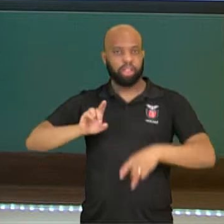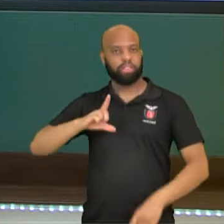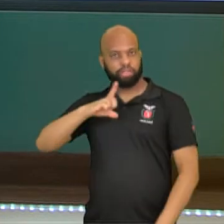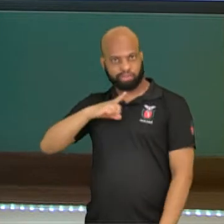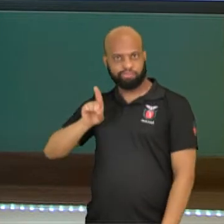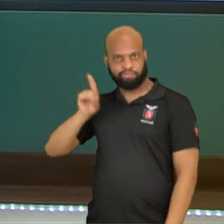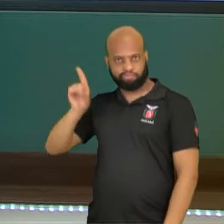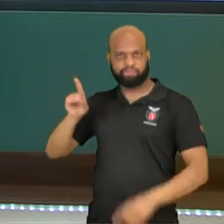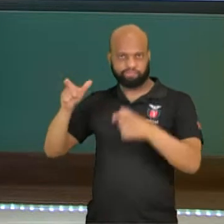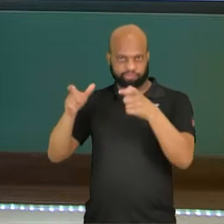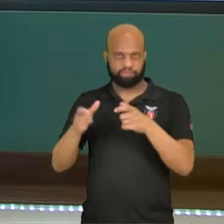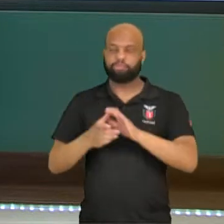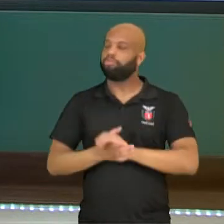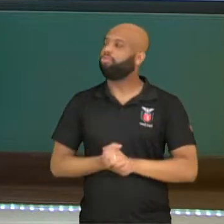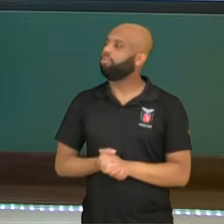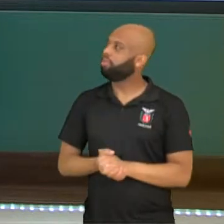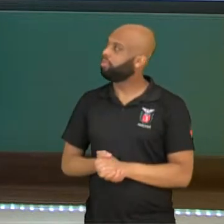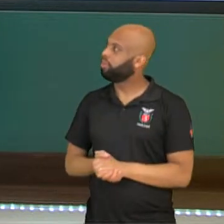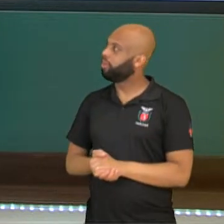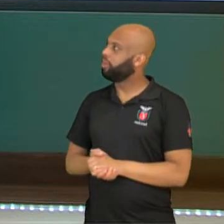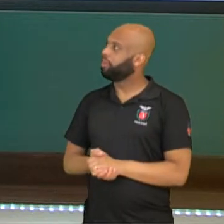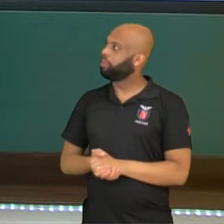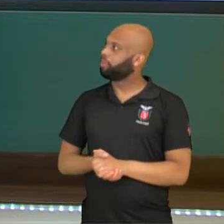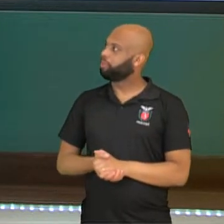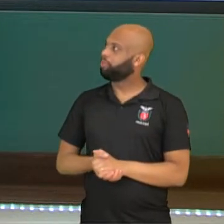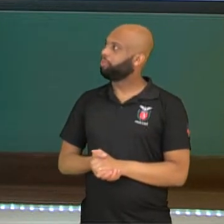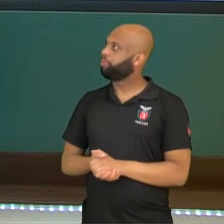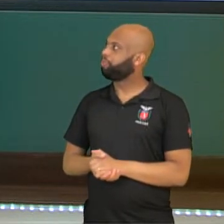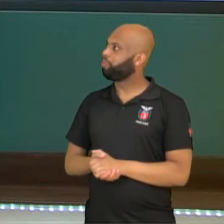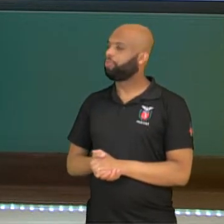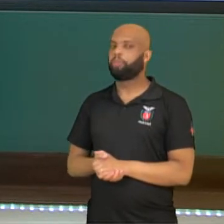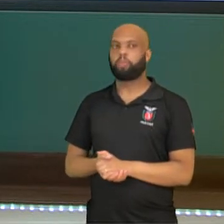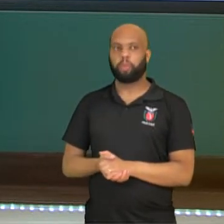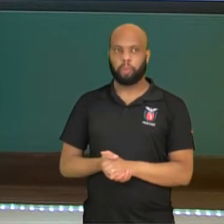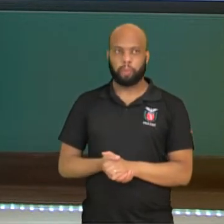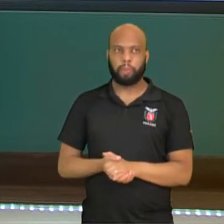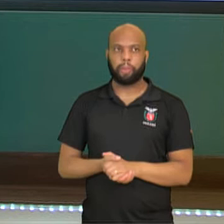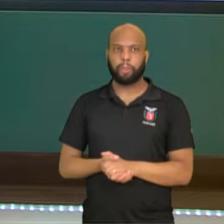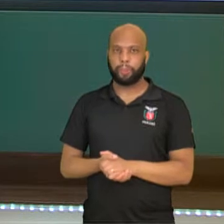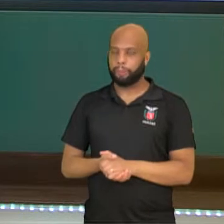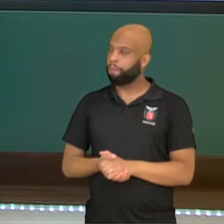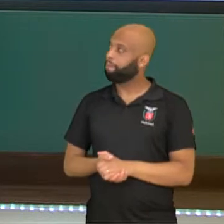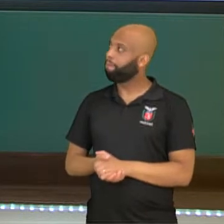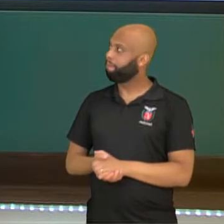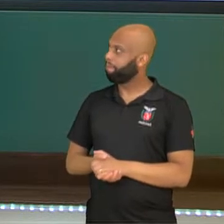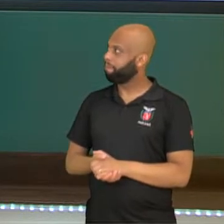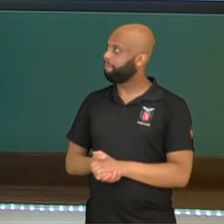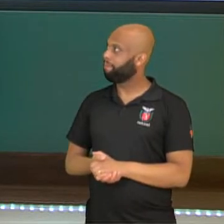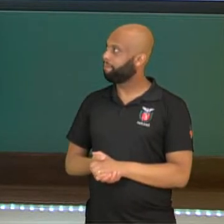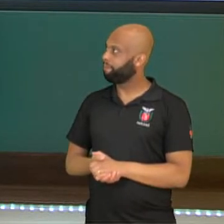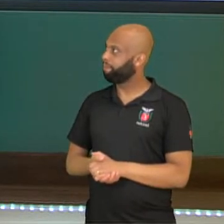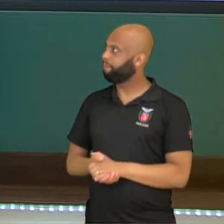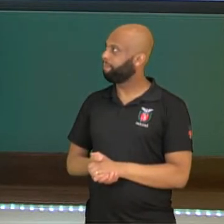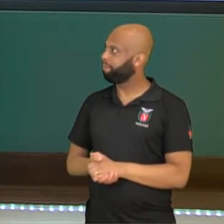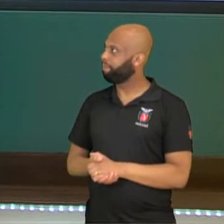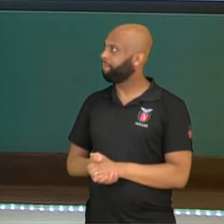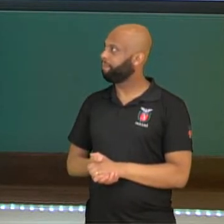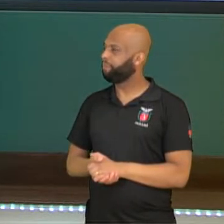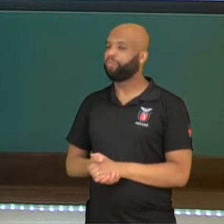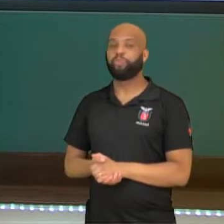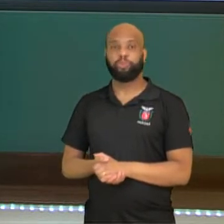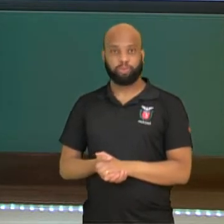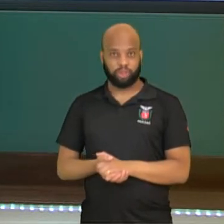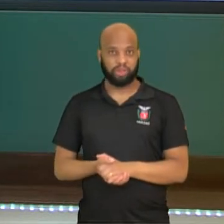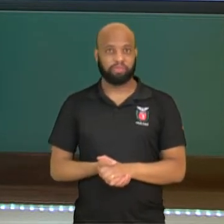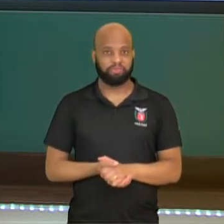colocou, Passeio Afonso, el Parque de Florida Blanca e el Jardim El